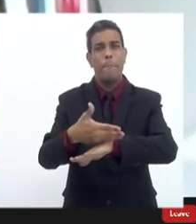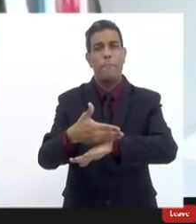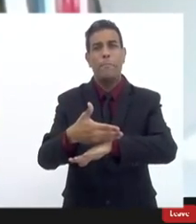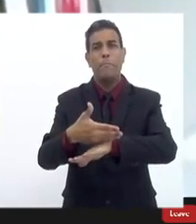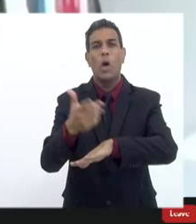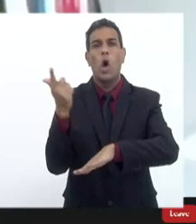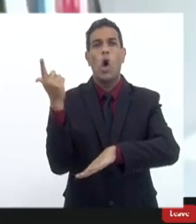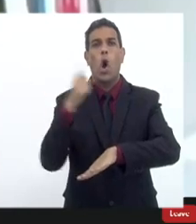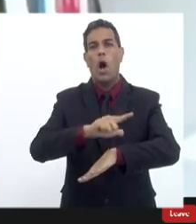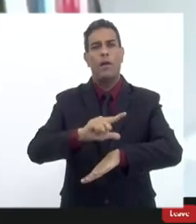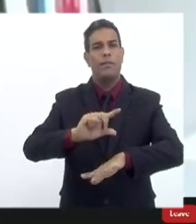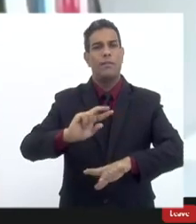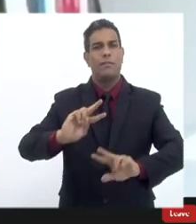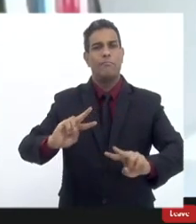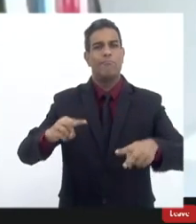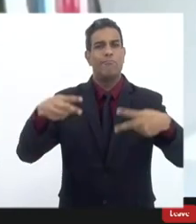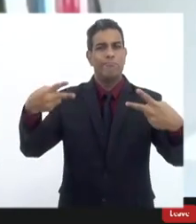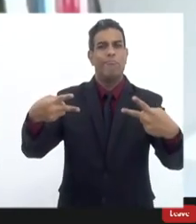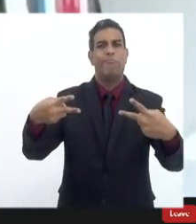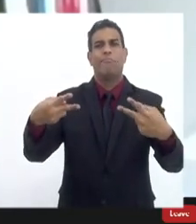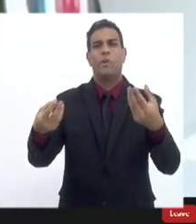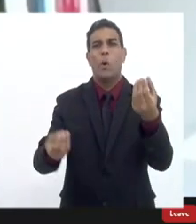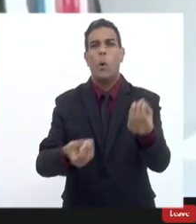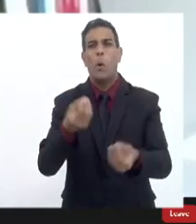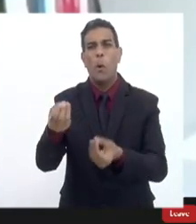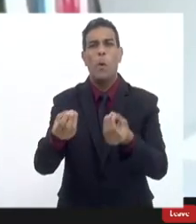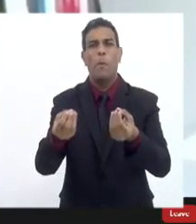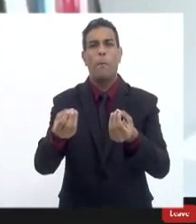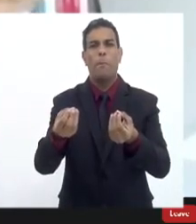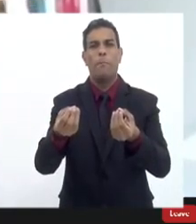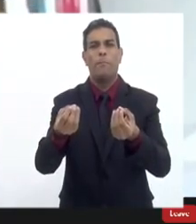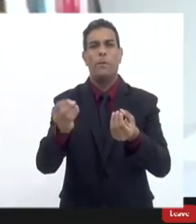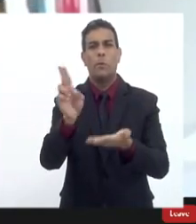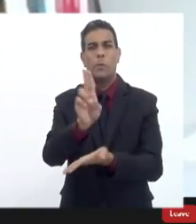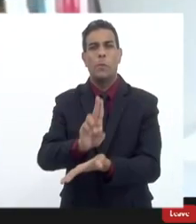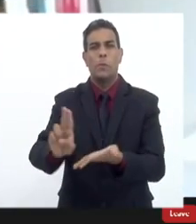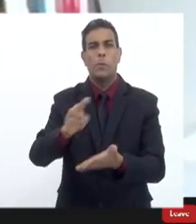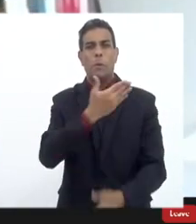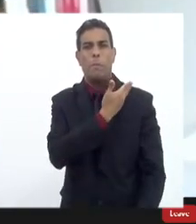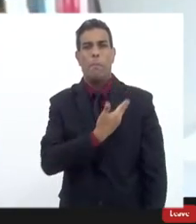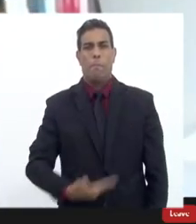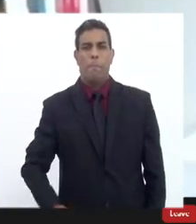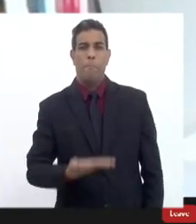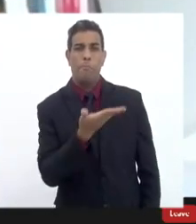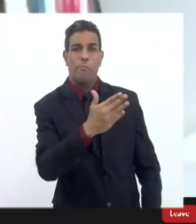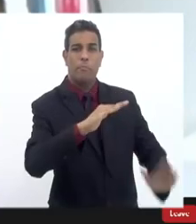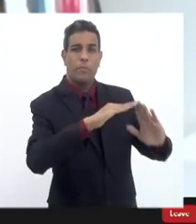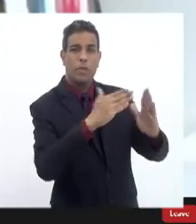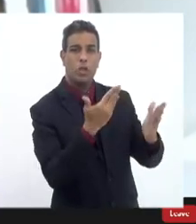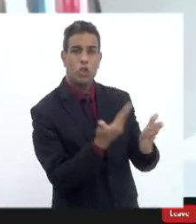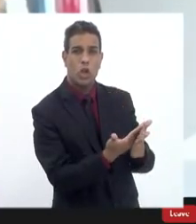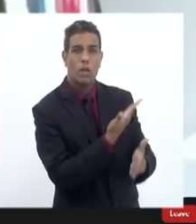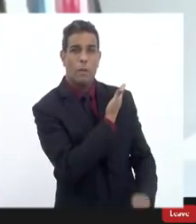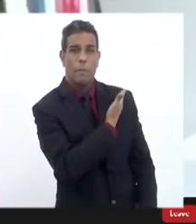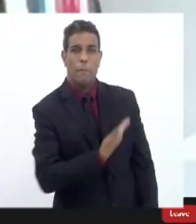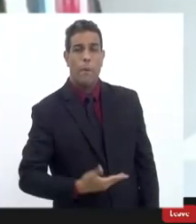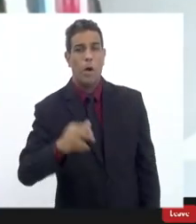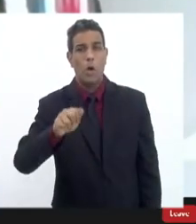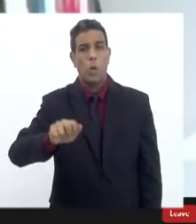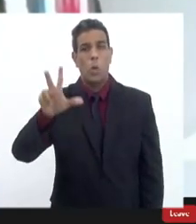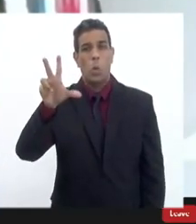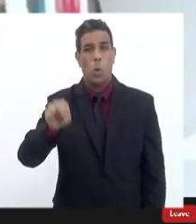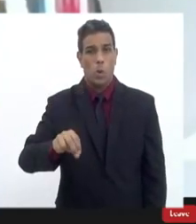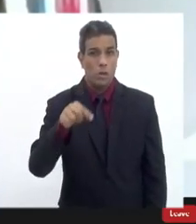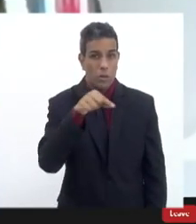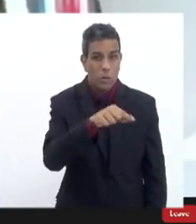as universidades e principalmente para as universidades públicas. E os nossos alunos, os nossos estudantes das